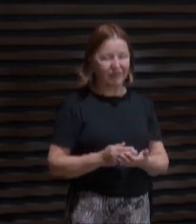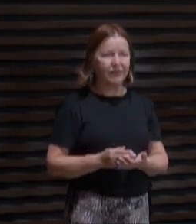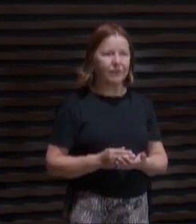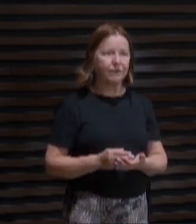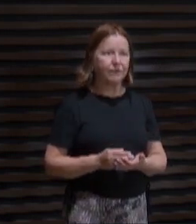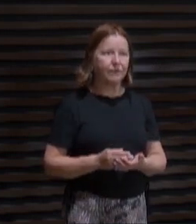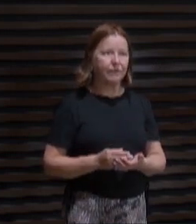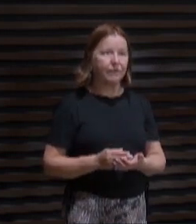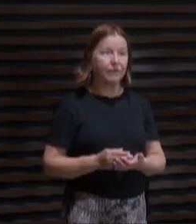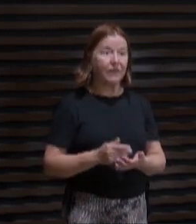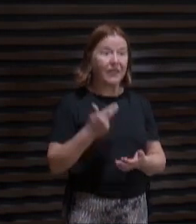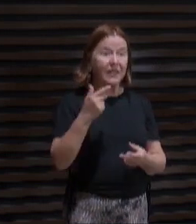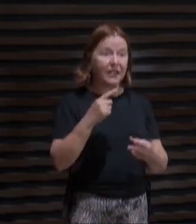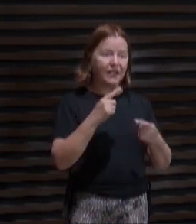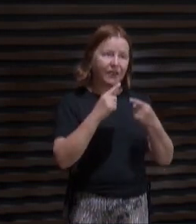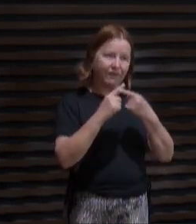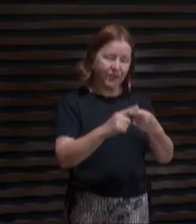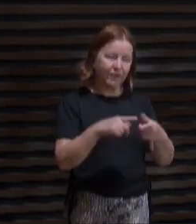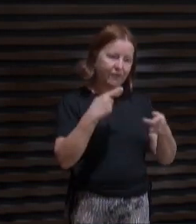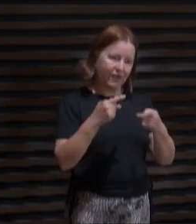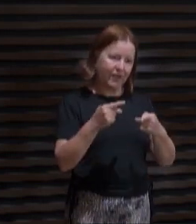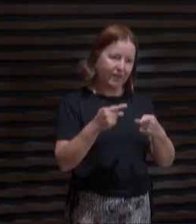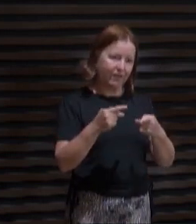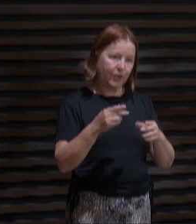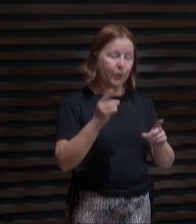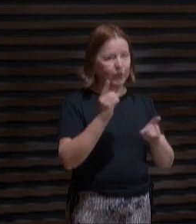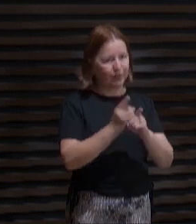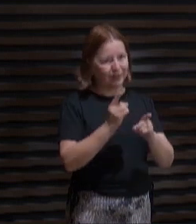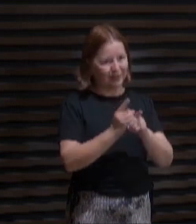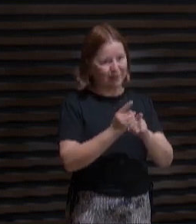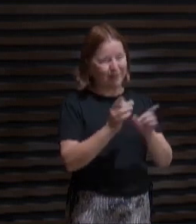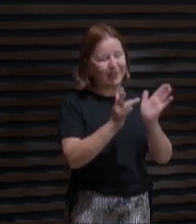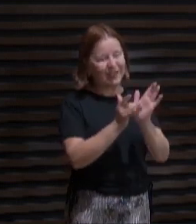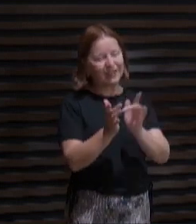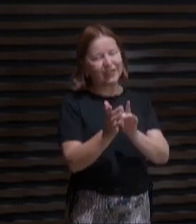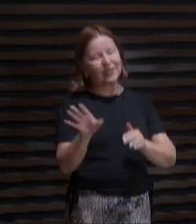Por 3 vezes ele diz: o discípulo a quem Jesus amava.